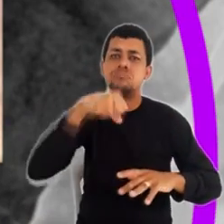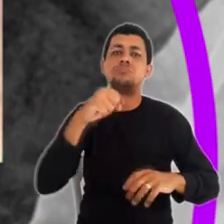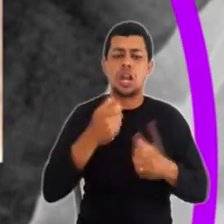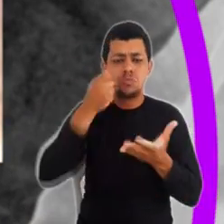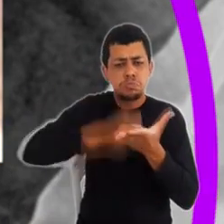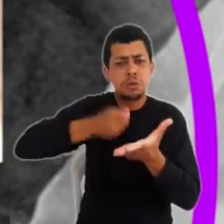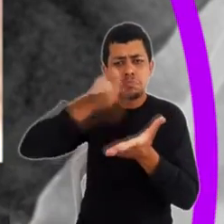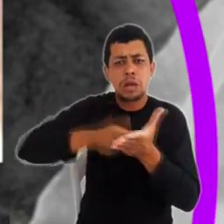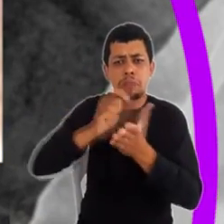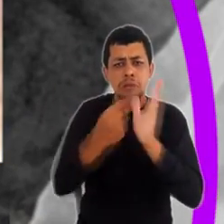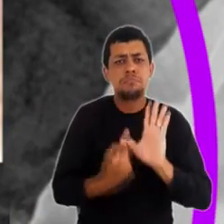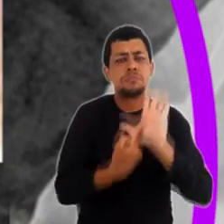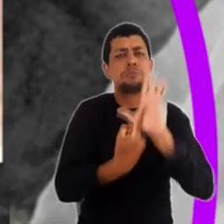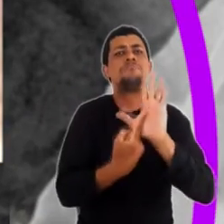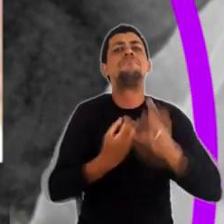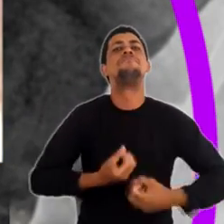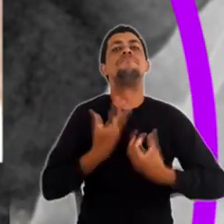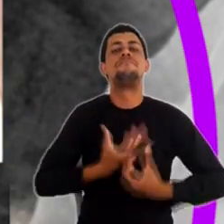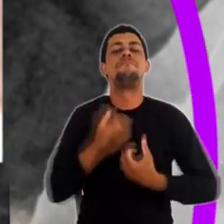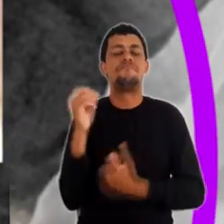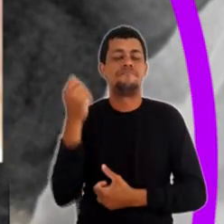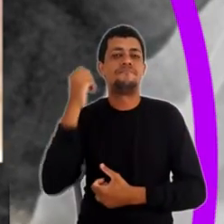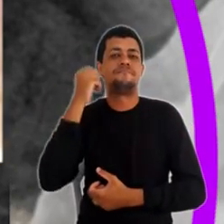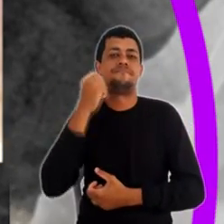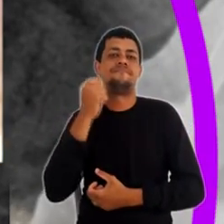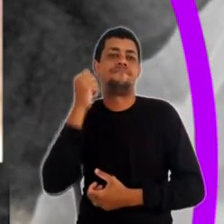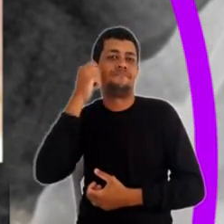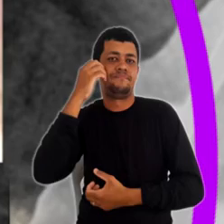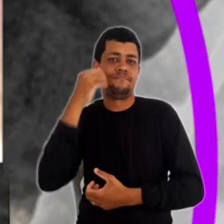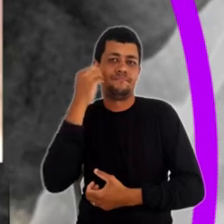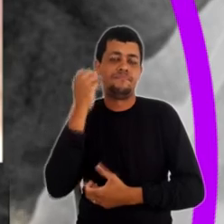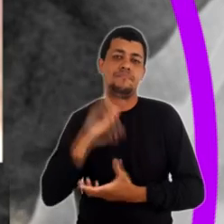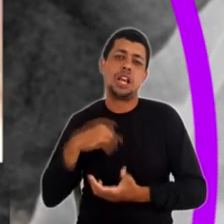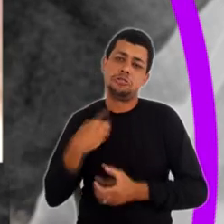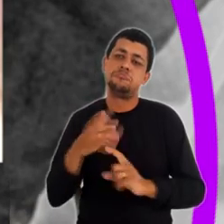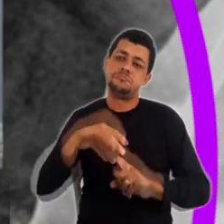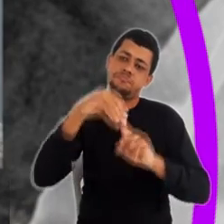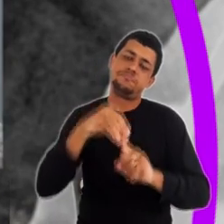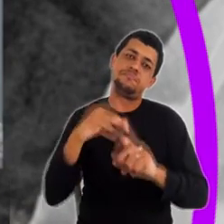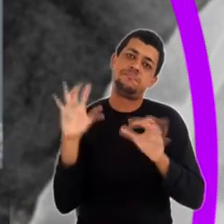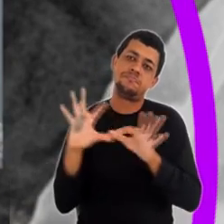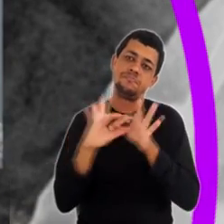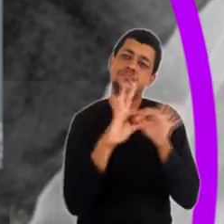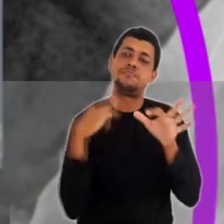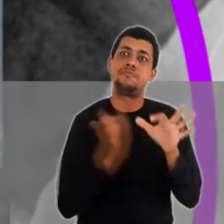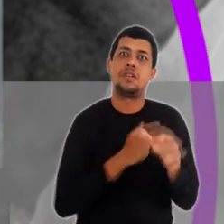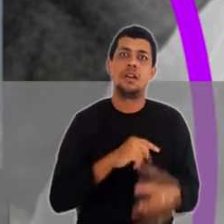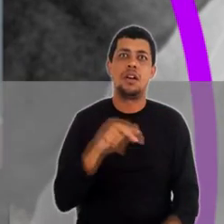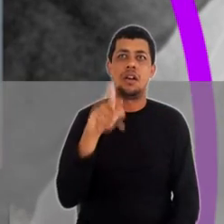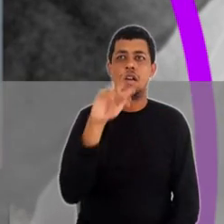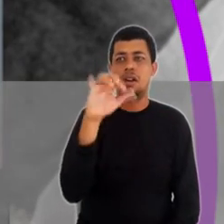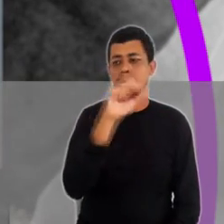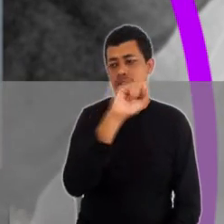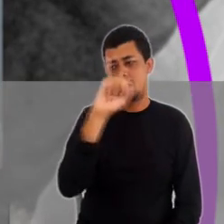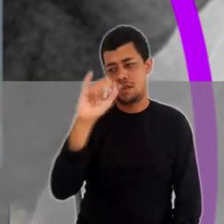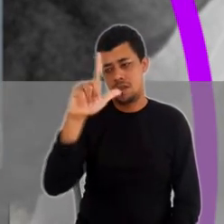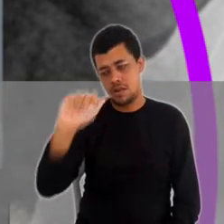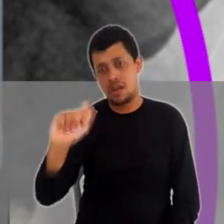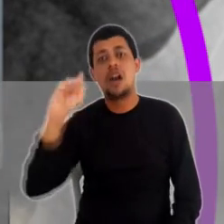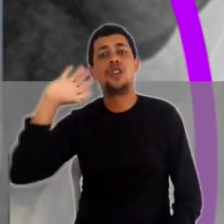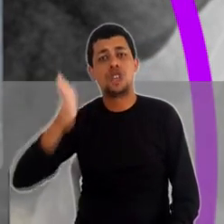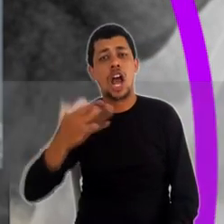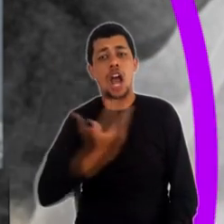lutando e a gente está expondo, né, as nossas experiências. Eu acho que isso foi o principal, assim, que uniu. A Kisela, ela já era amiga da